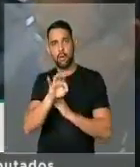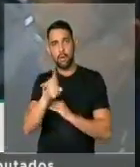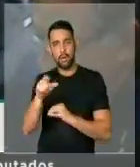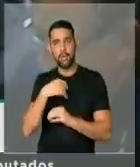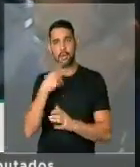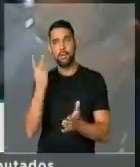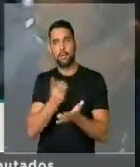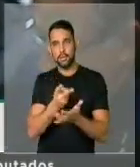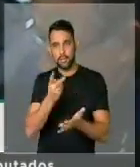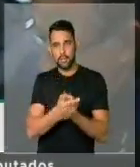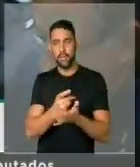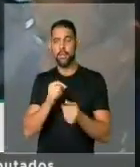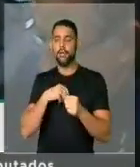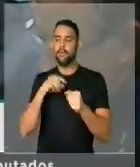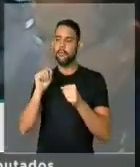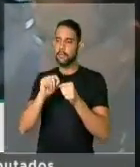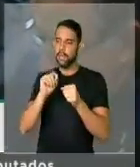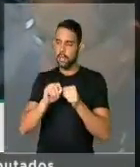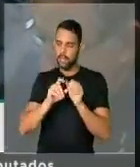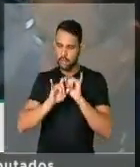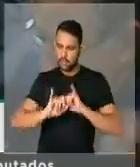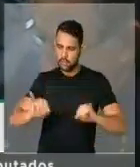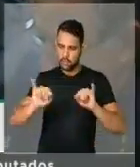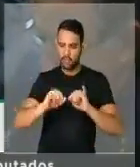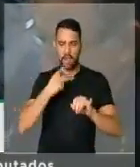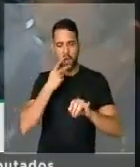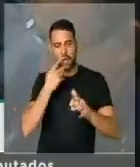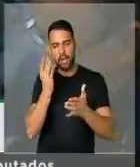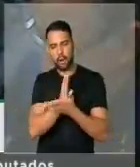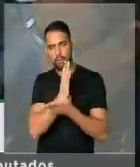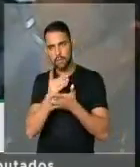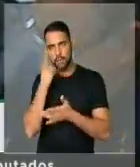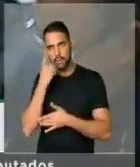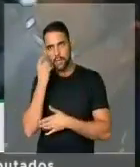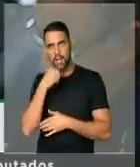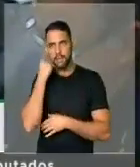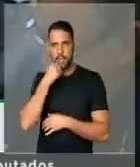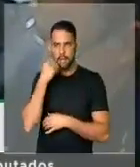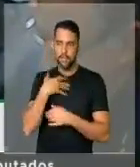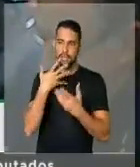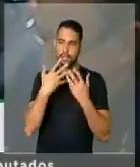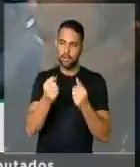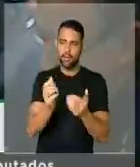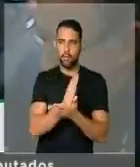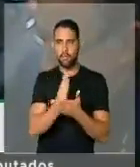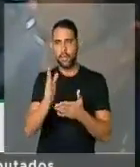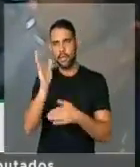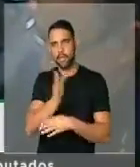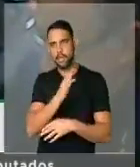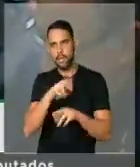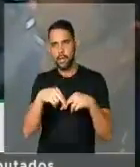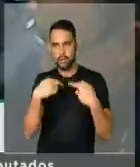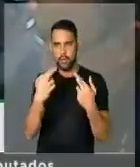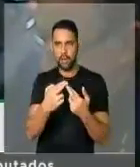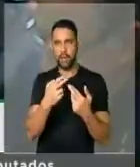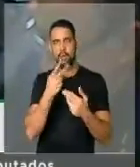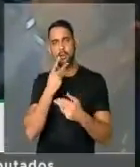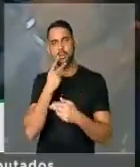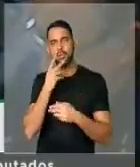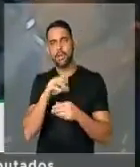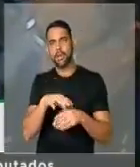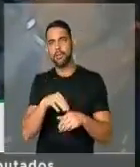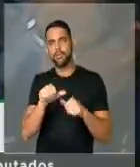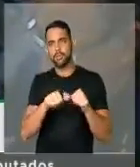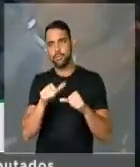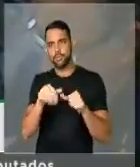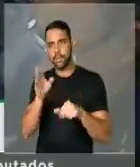que eu insisti, formulei, alguns deputados e alguns senadores ponderaram para suspender, eu ponderei para